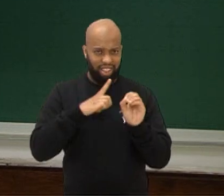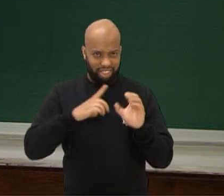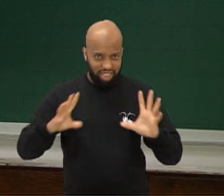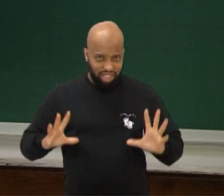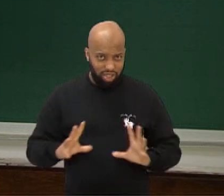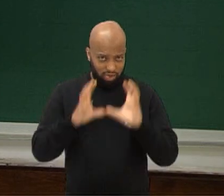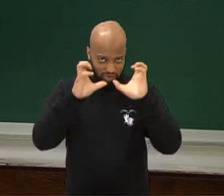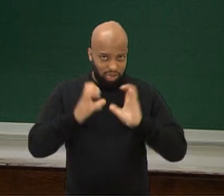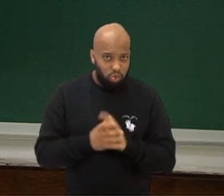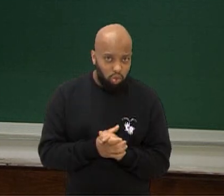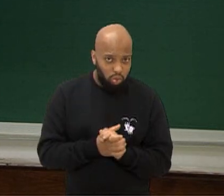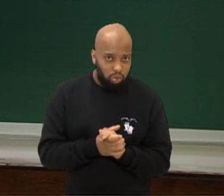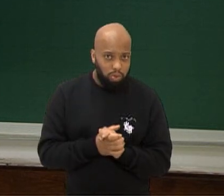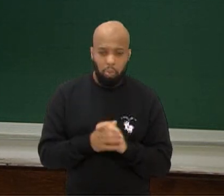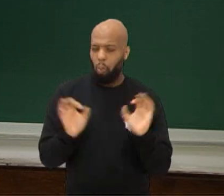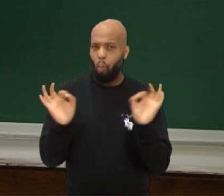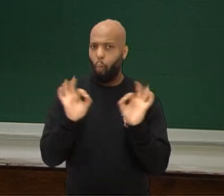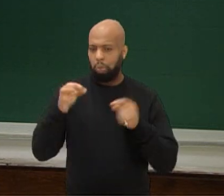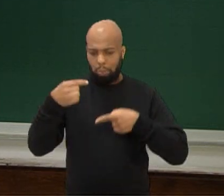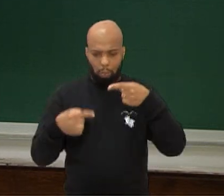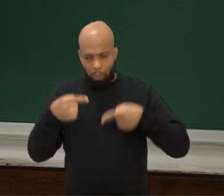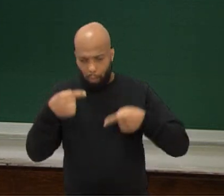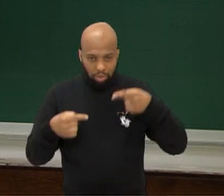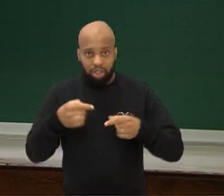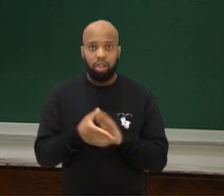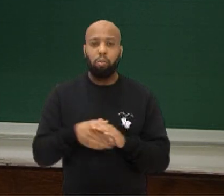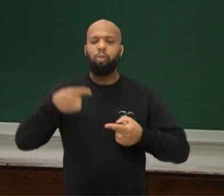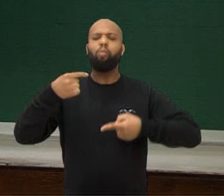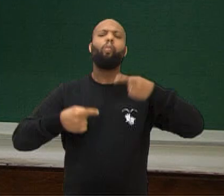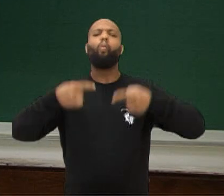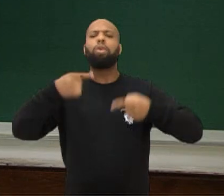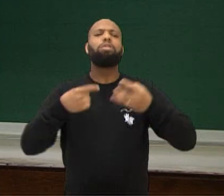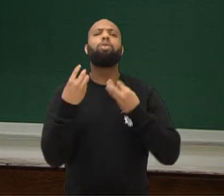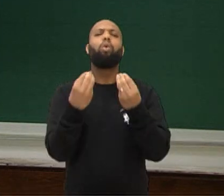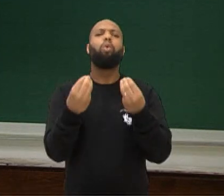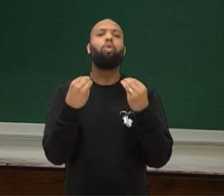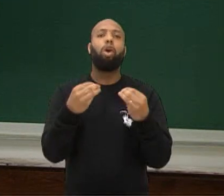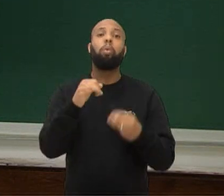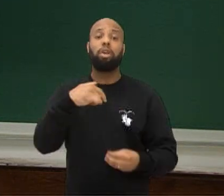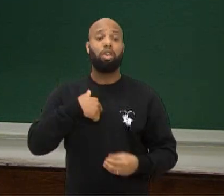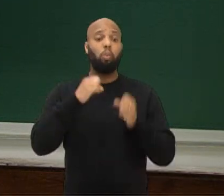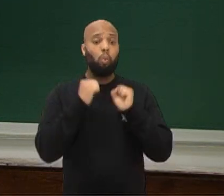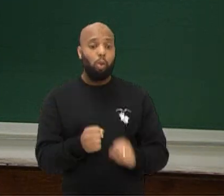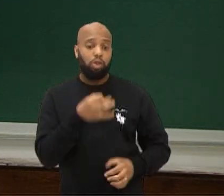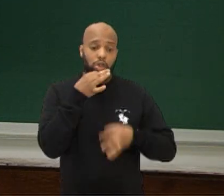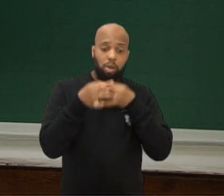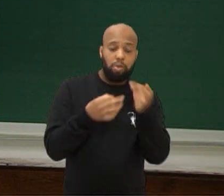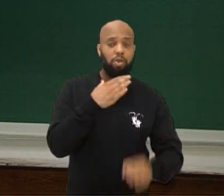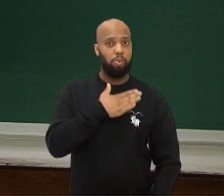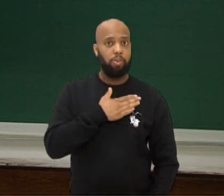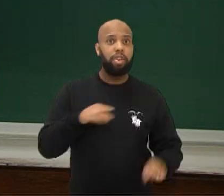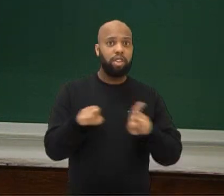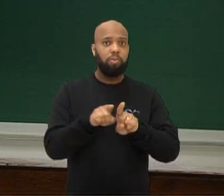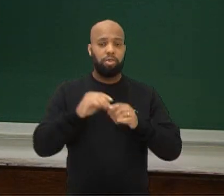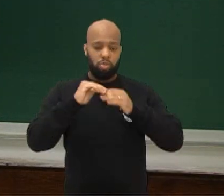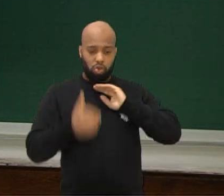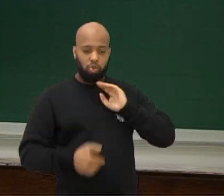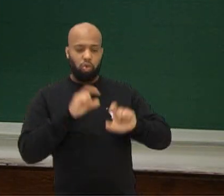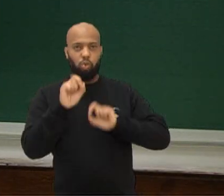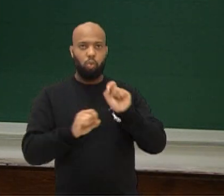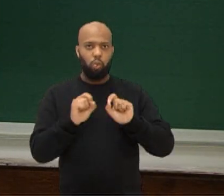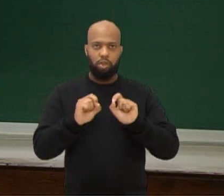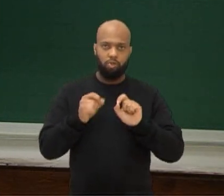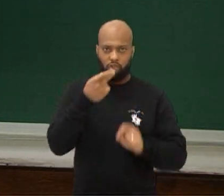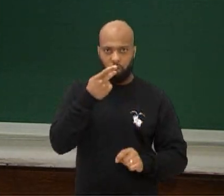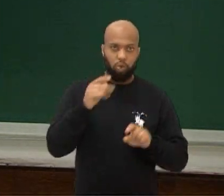conflito? Não. O conflito só é possível quando eu posso dizer o que eu penso e eu posso discordar do que está sendo